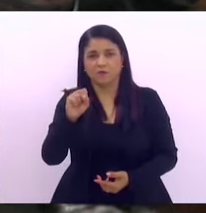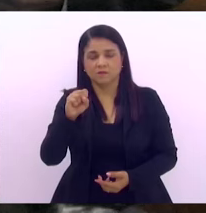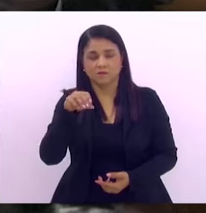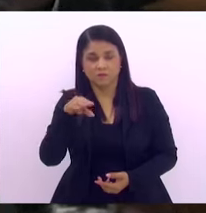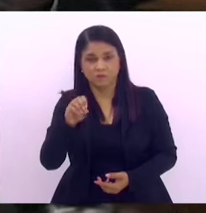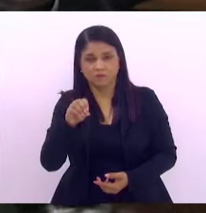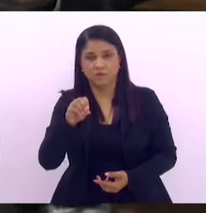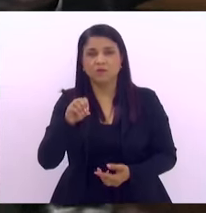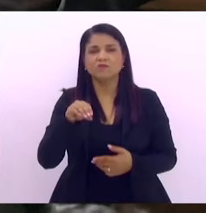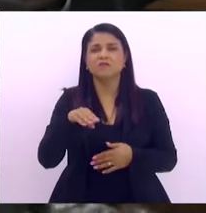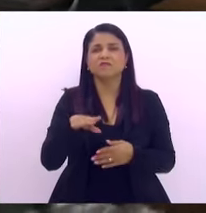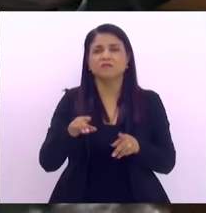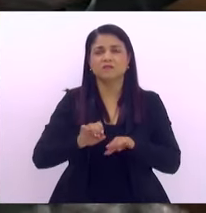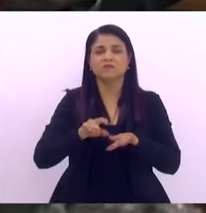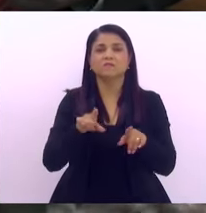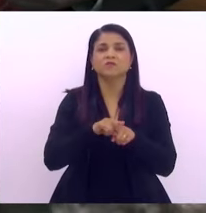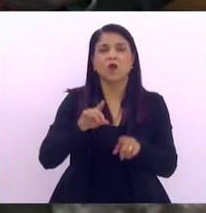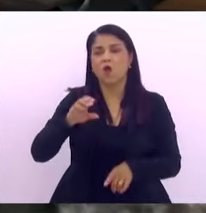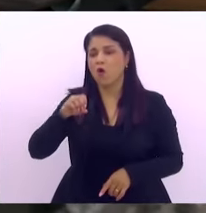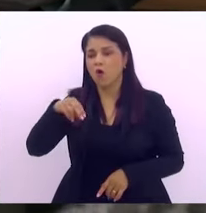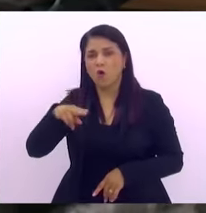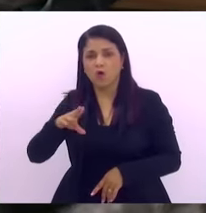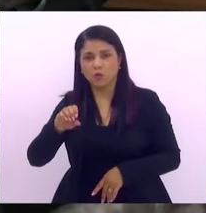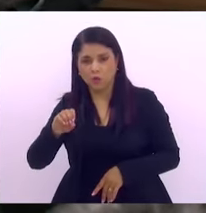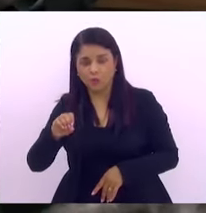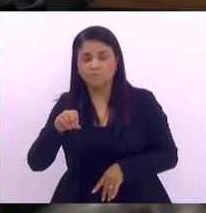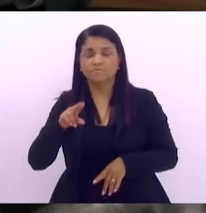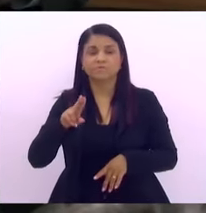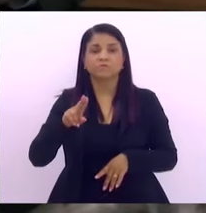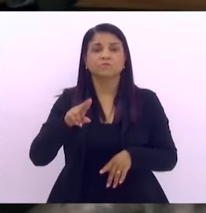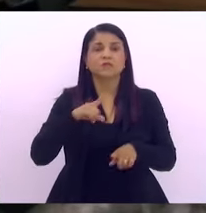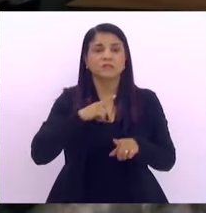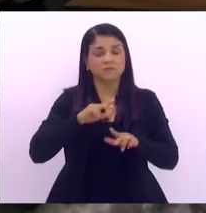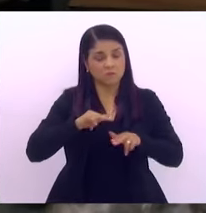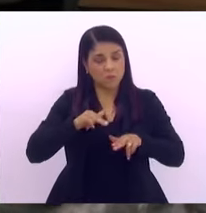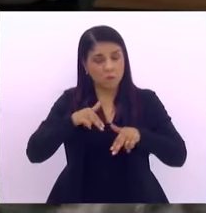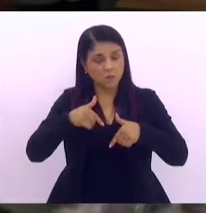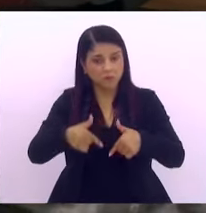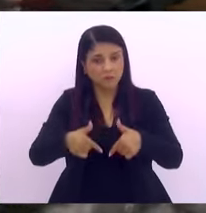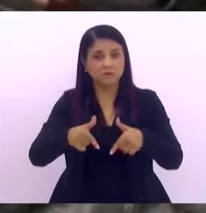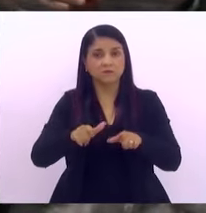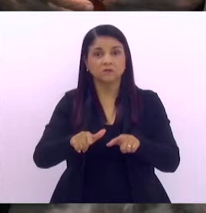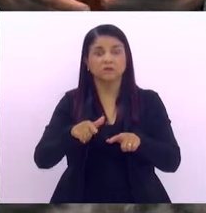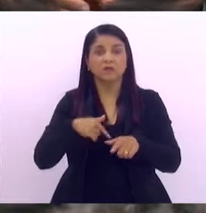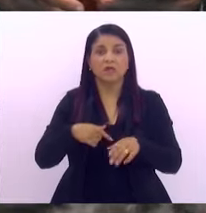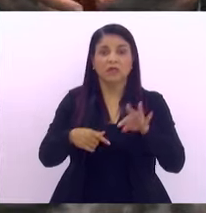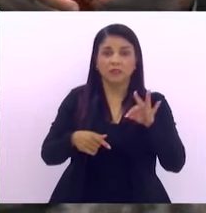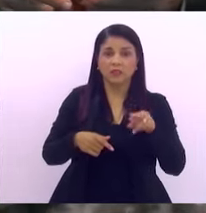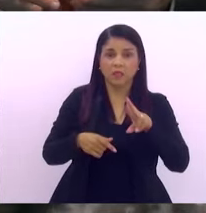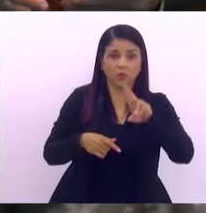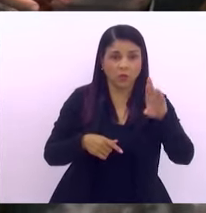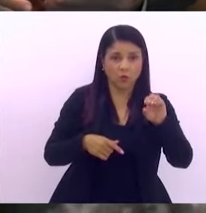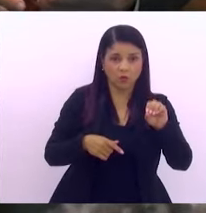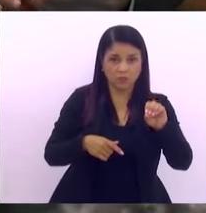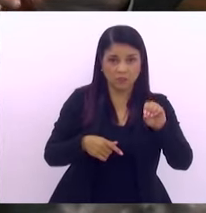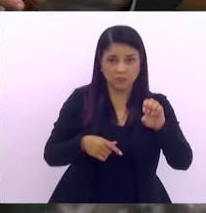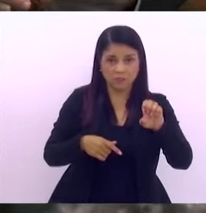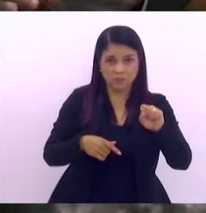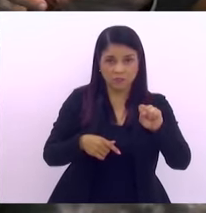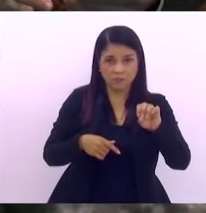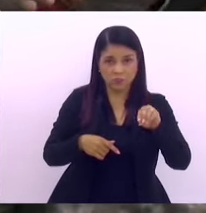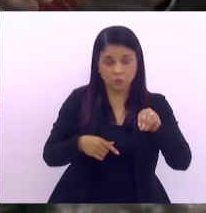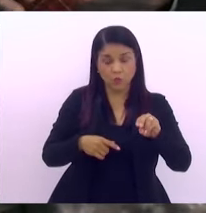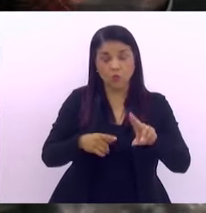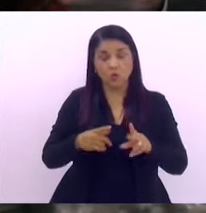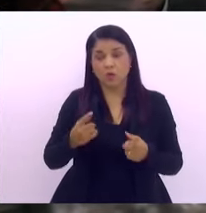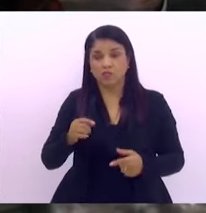posição, a ONU teve uma posição, e eu acho que, inclusive, que o terrorismo não é de esquerda nem de direita, o terrorismo é contra a